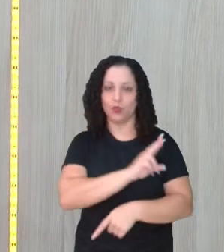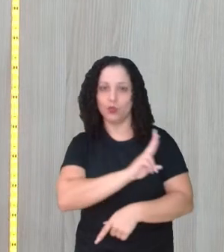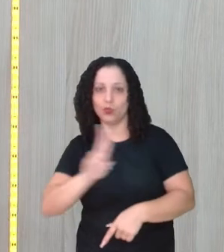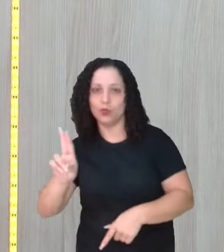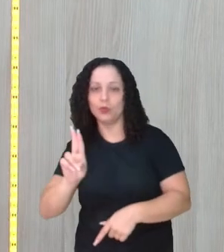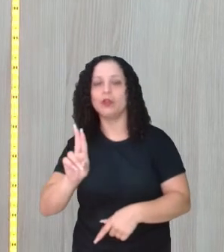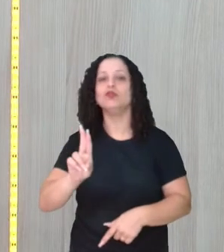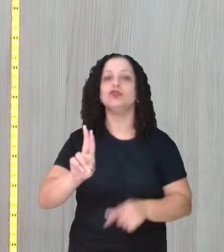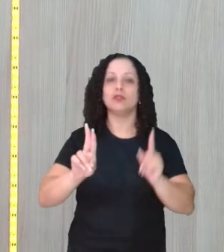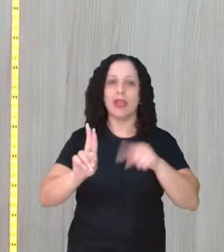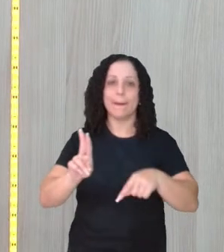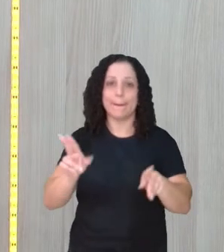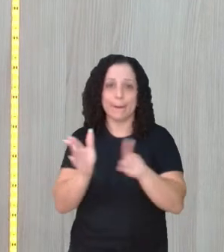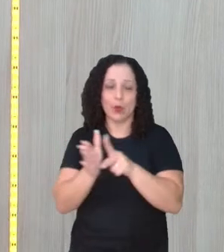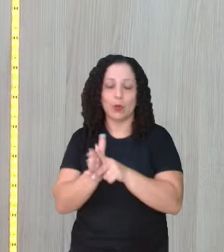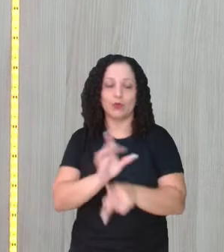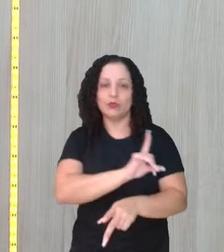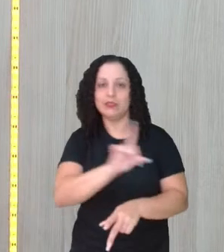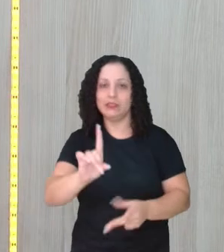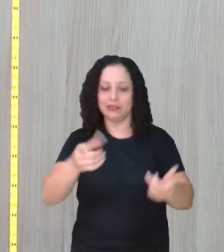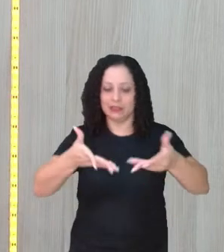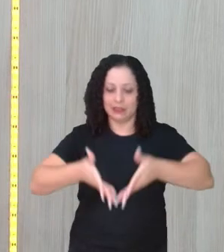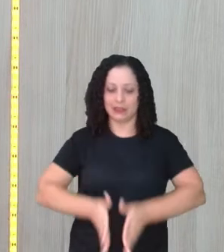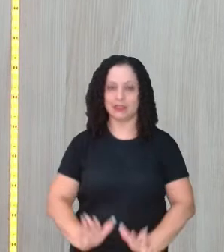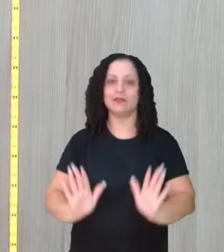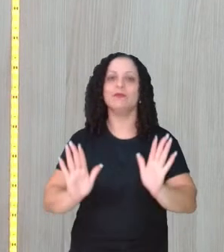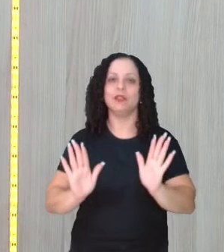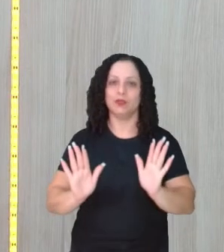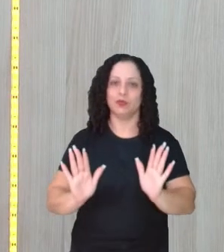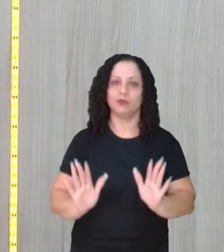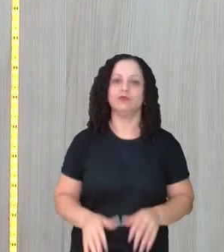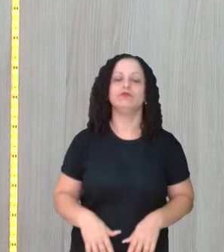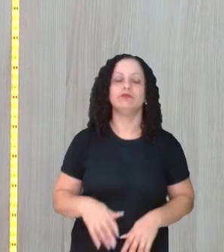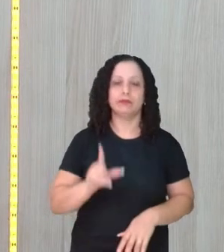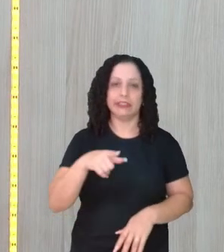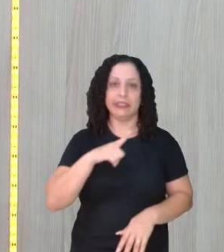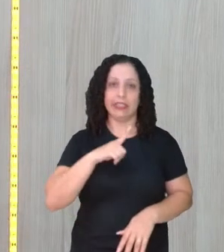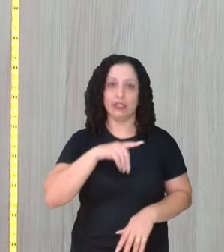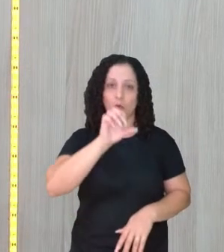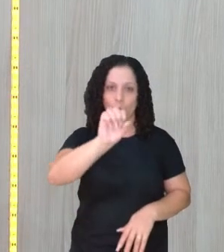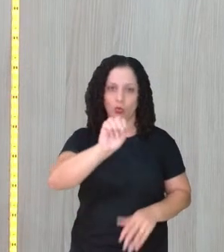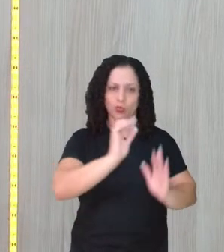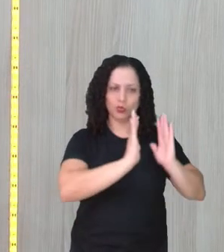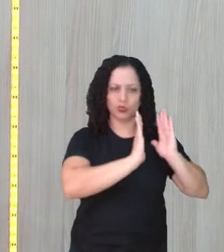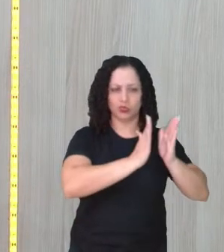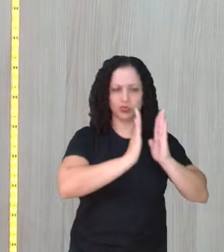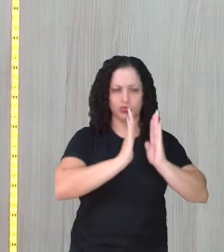dígitos. 2 dígitos para o dia. Então, se você nasceu